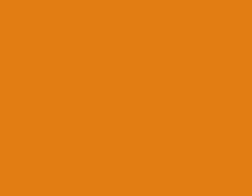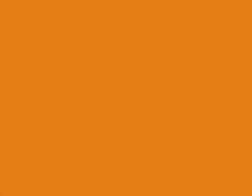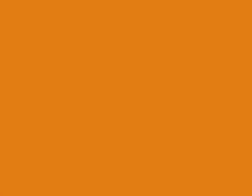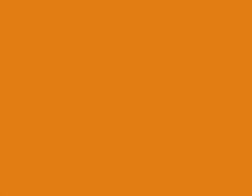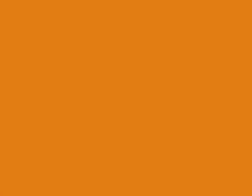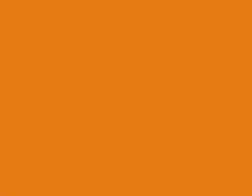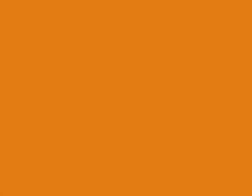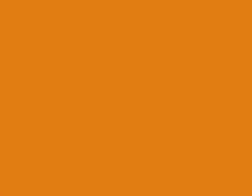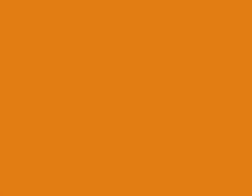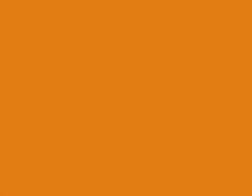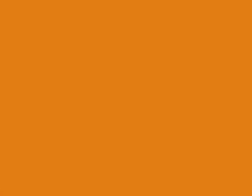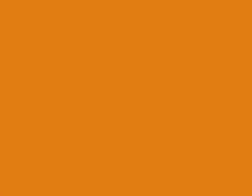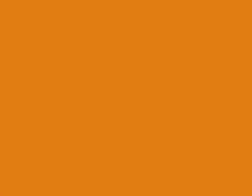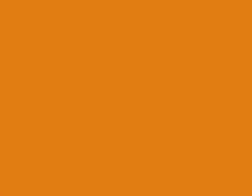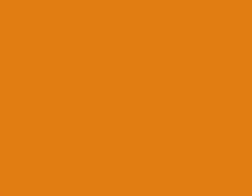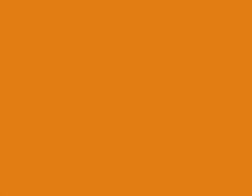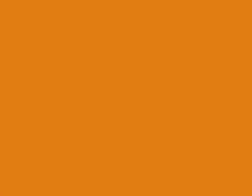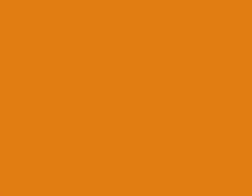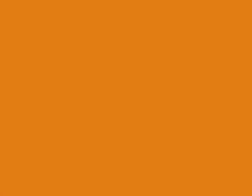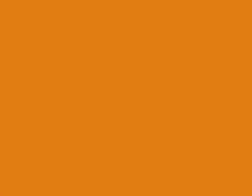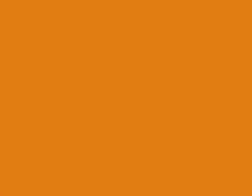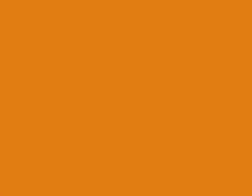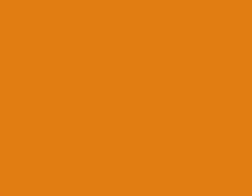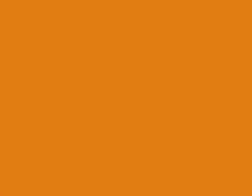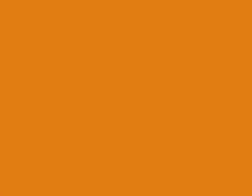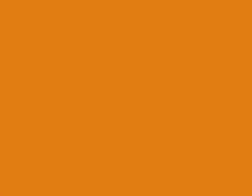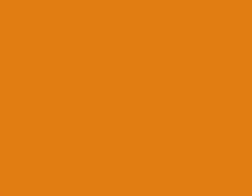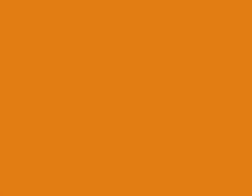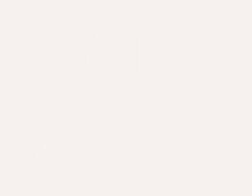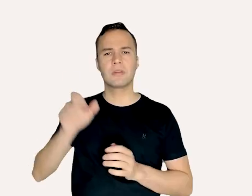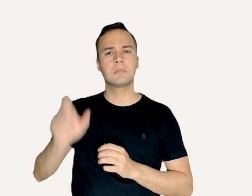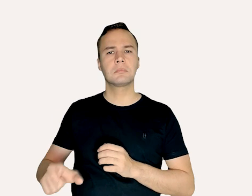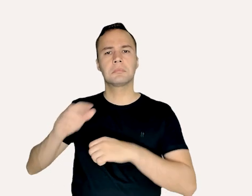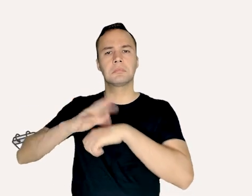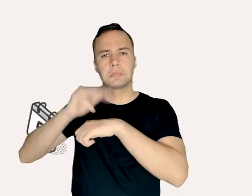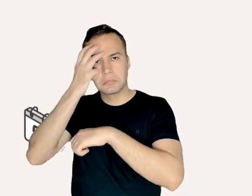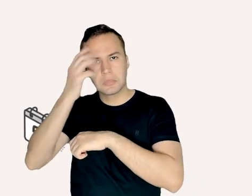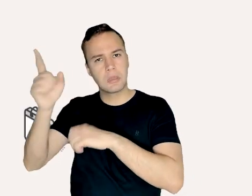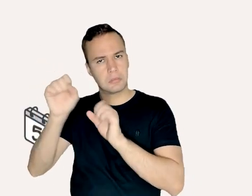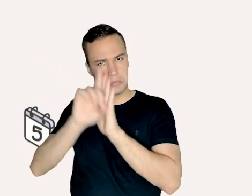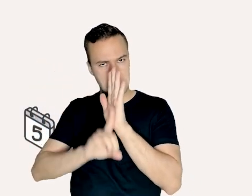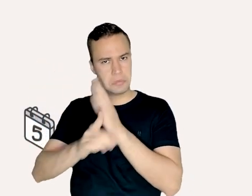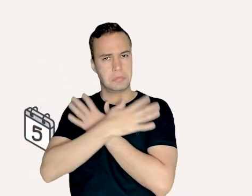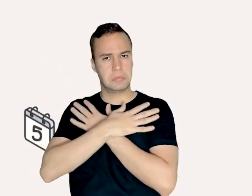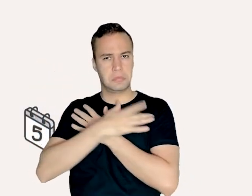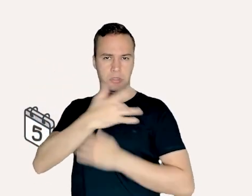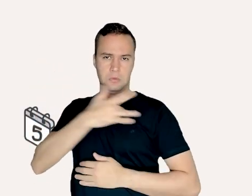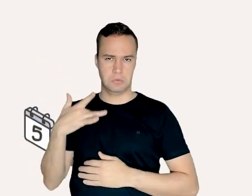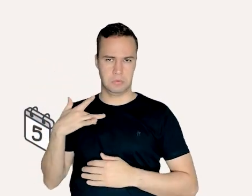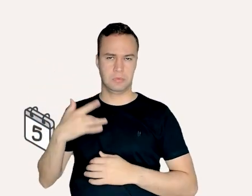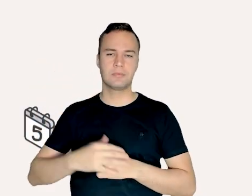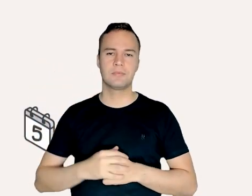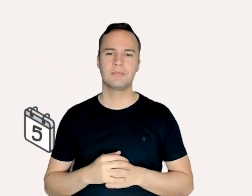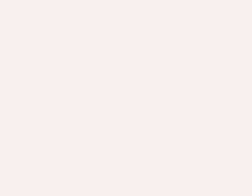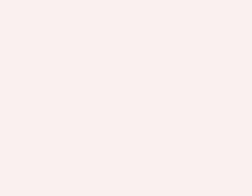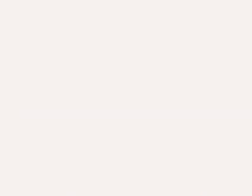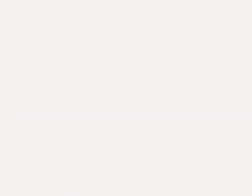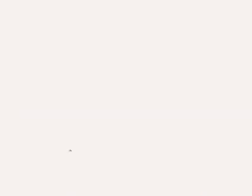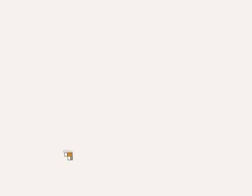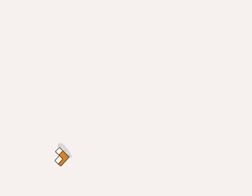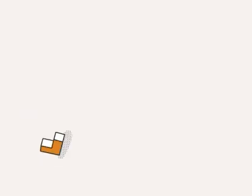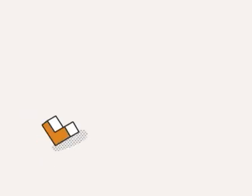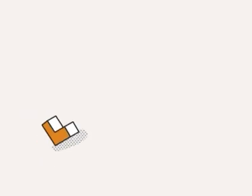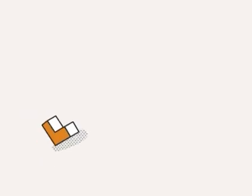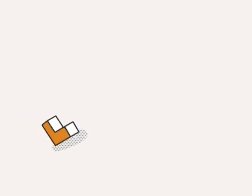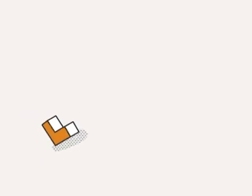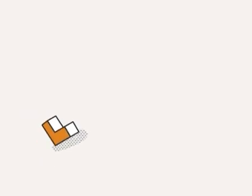Ilustração com fundo laranja. Mulher segurando um tablet. Explicando direito. Transtornos mentais dão direito à licença-saúde? Roberto Vieira